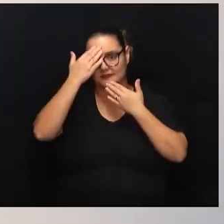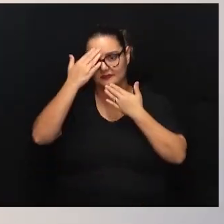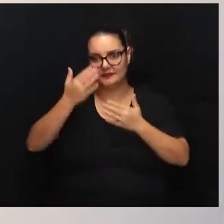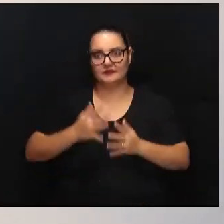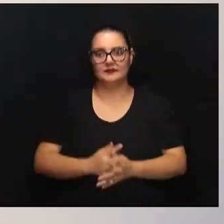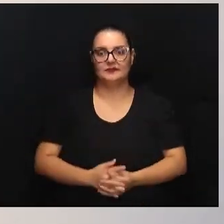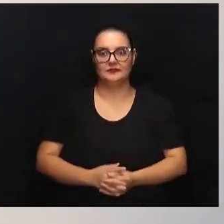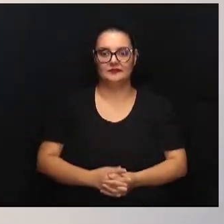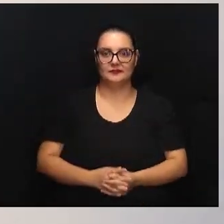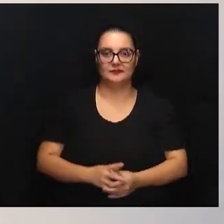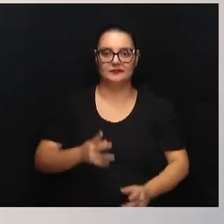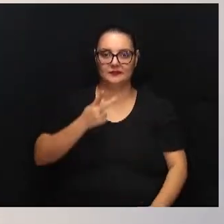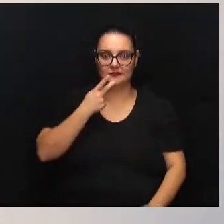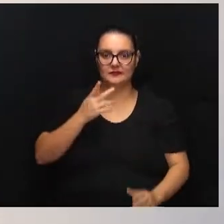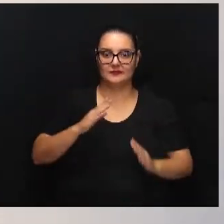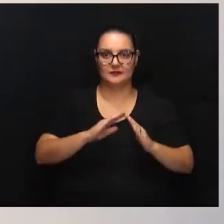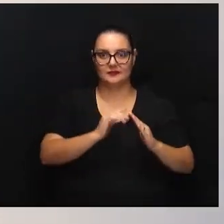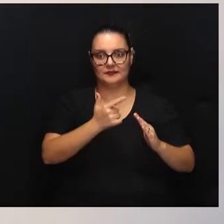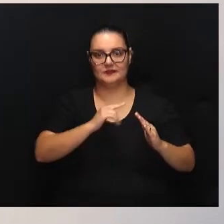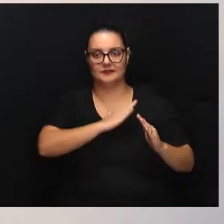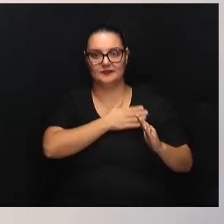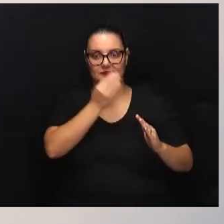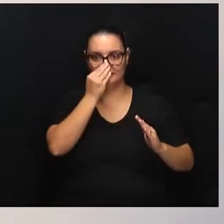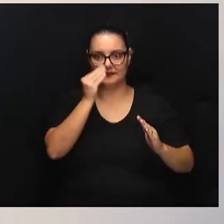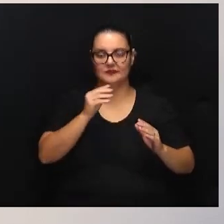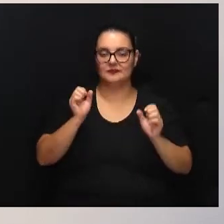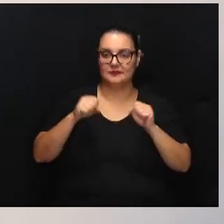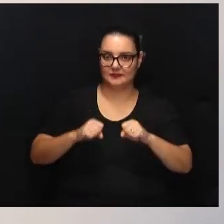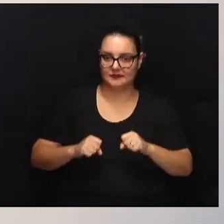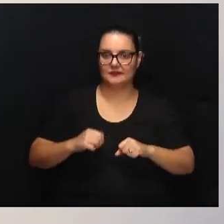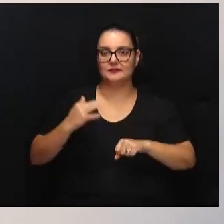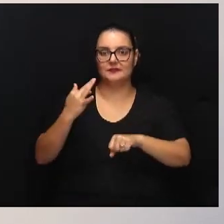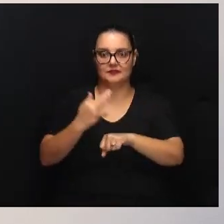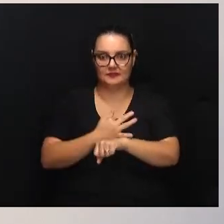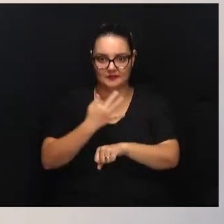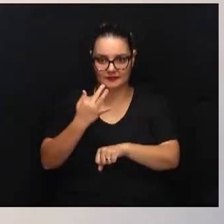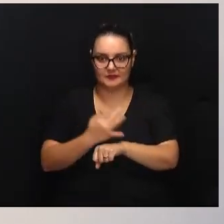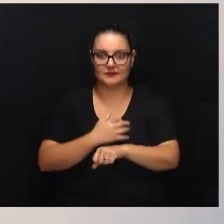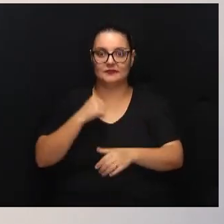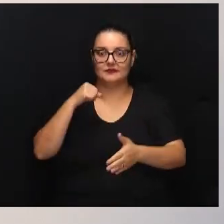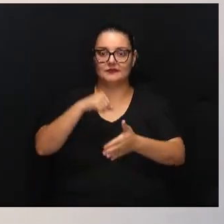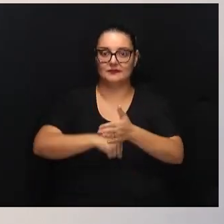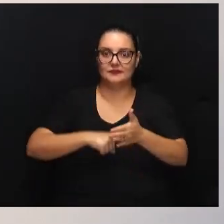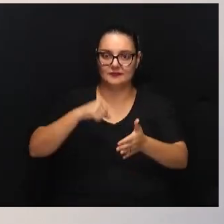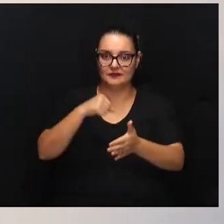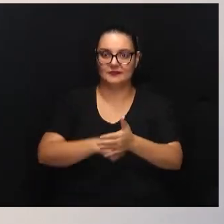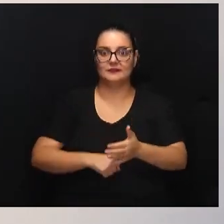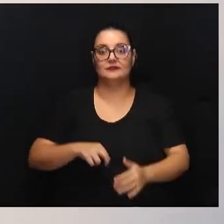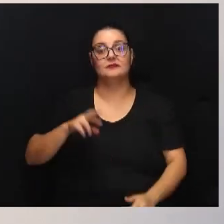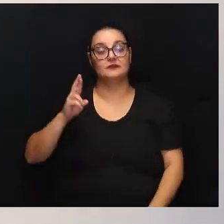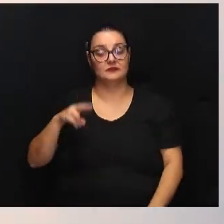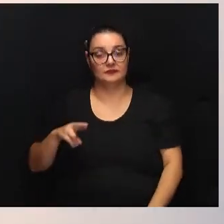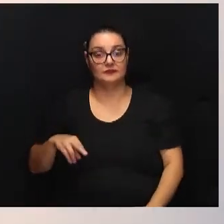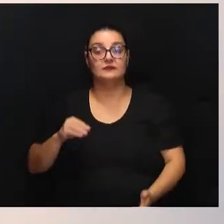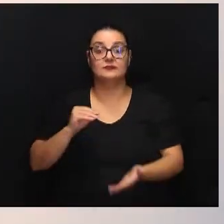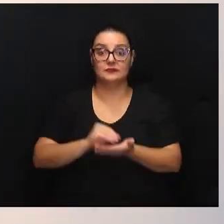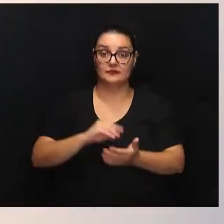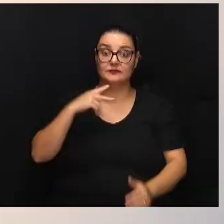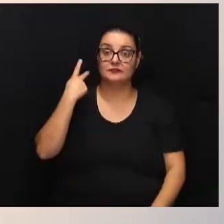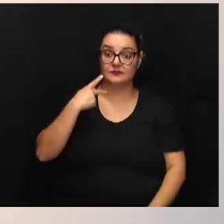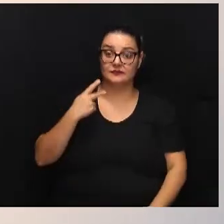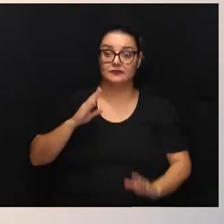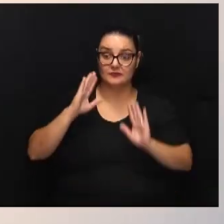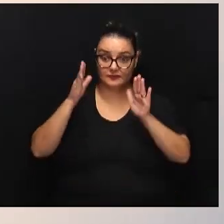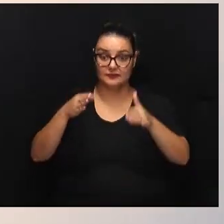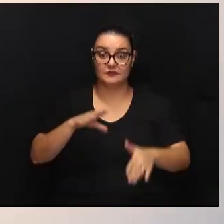chegamos. Quero agradecer quando se me adiciona a Casa Sem Preconceito. Sim, uma casa que vem se resistindo com muita luta, por